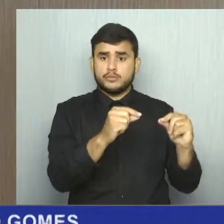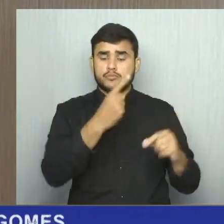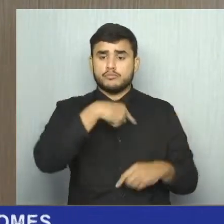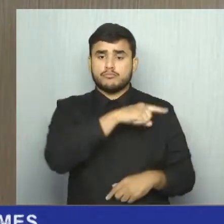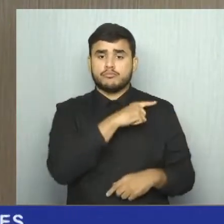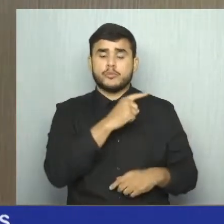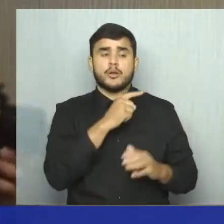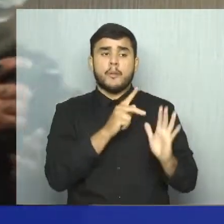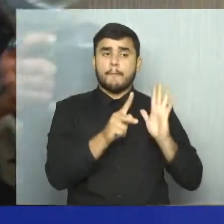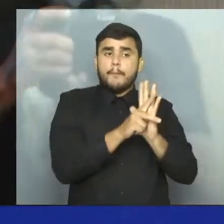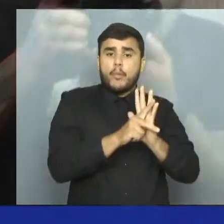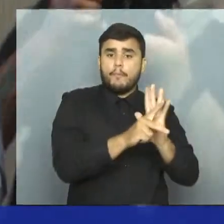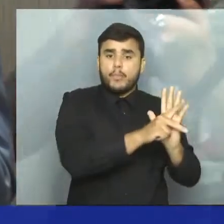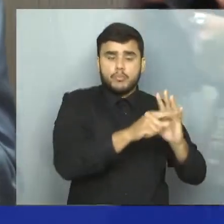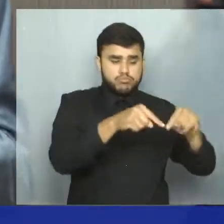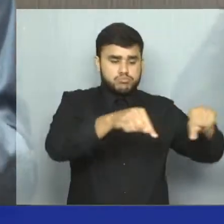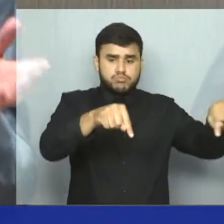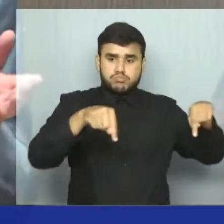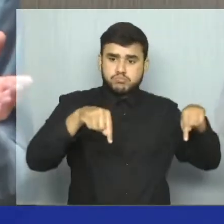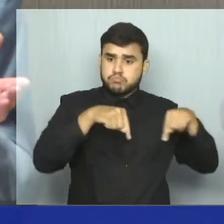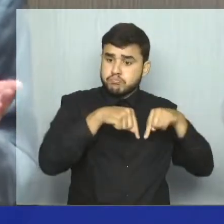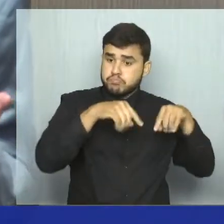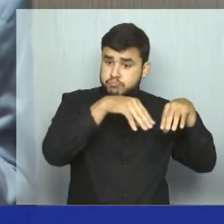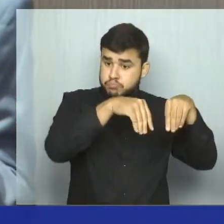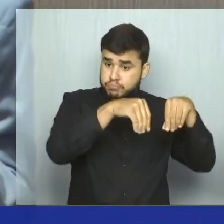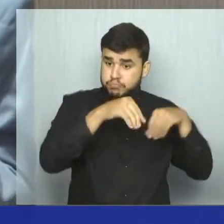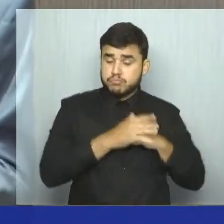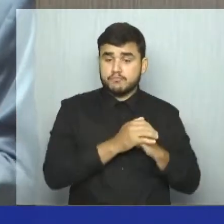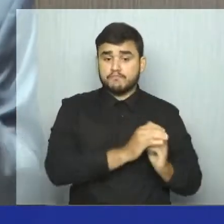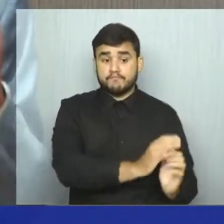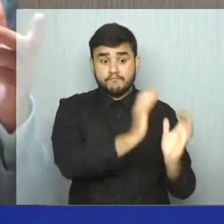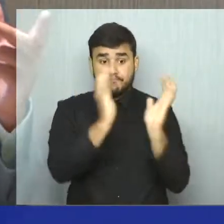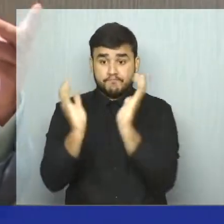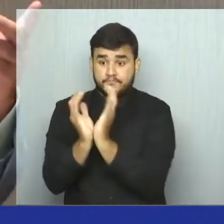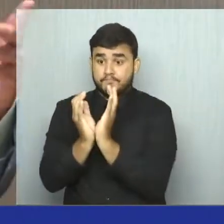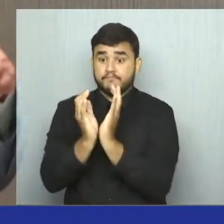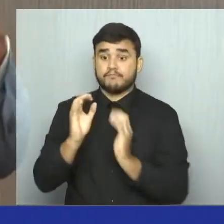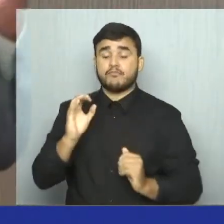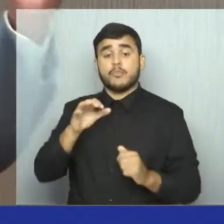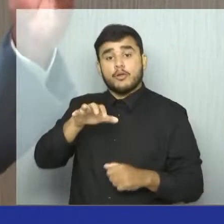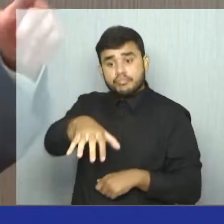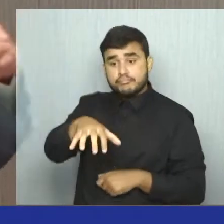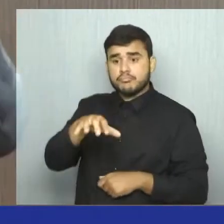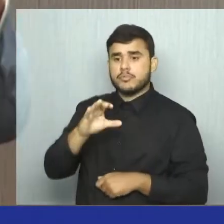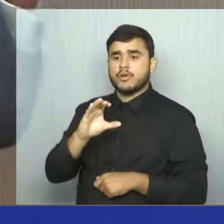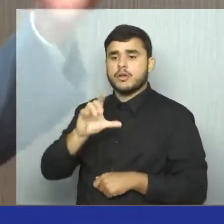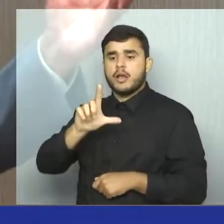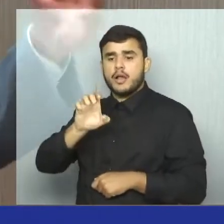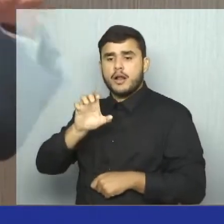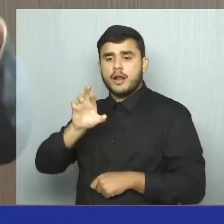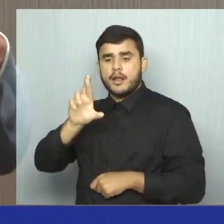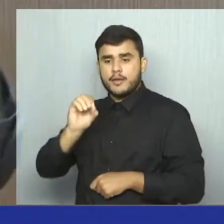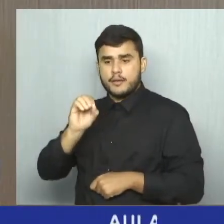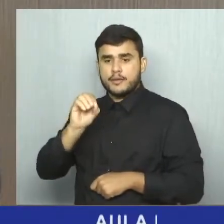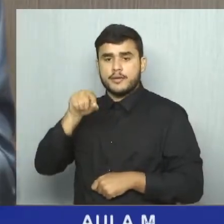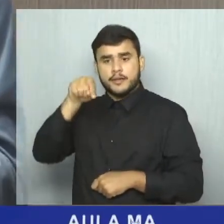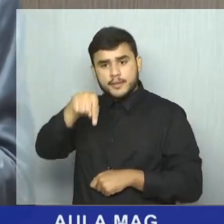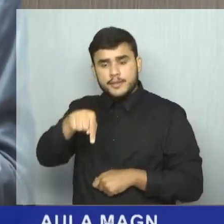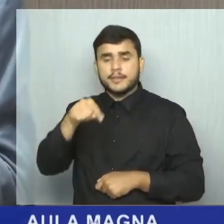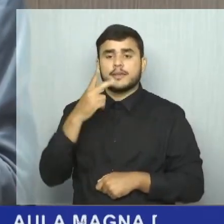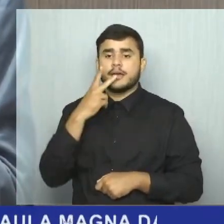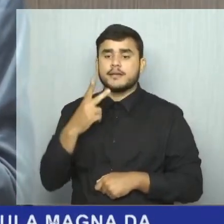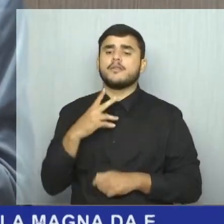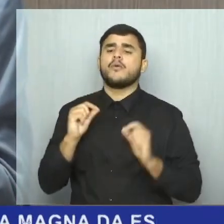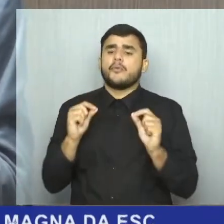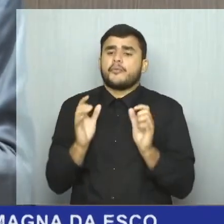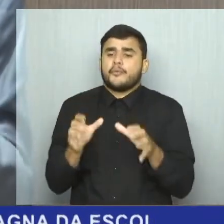mas especialmente a terra. O clero, que expressava a renitência, a prepotência naquela não